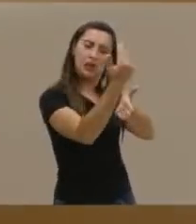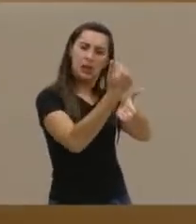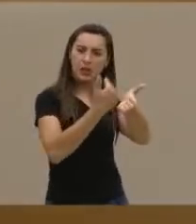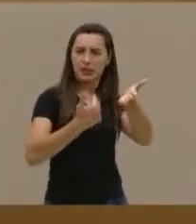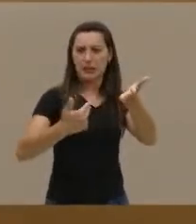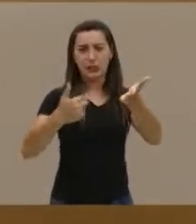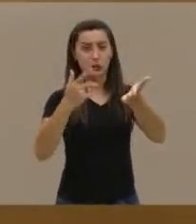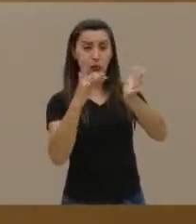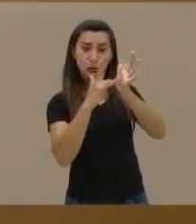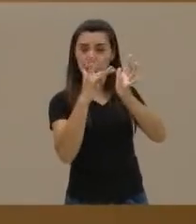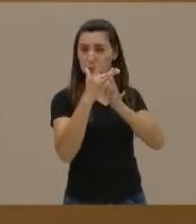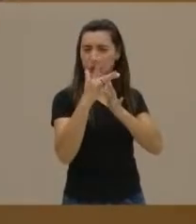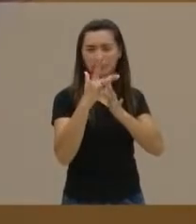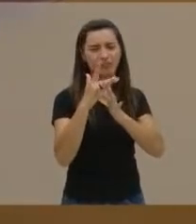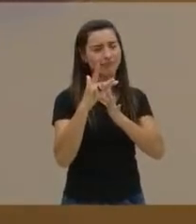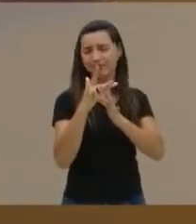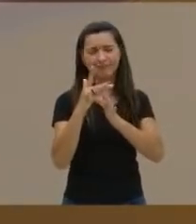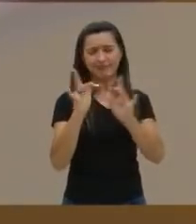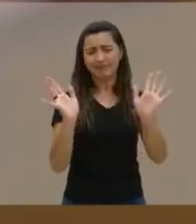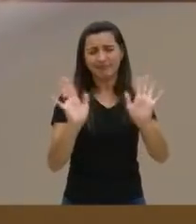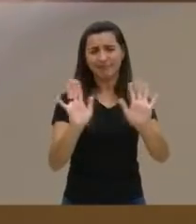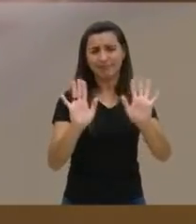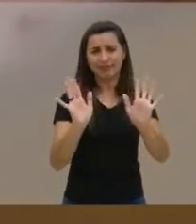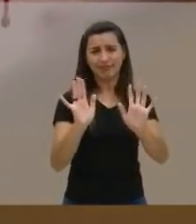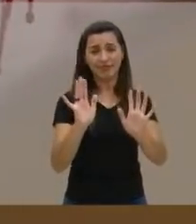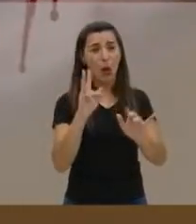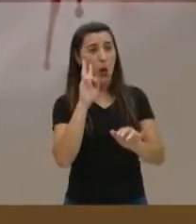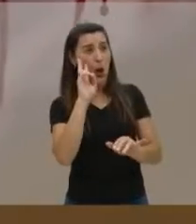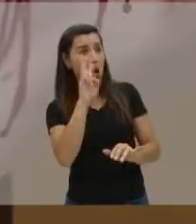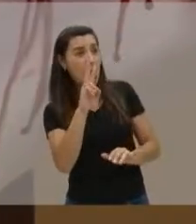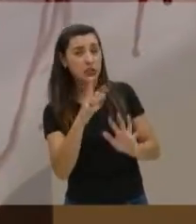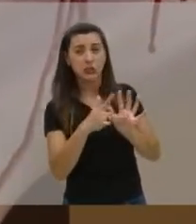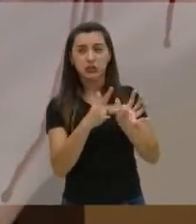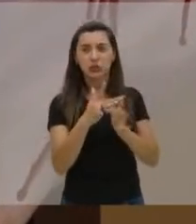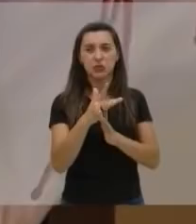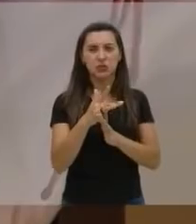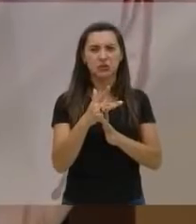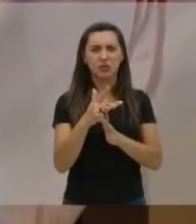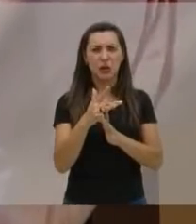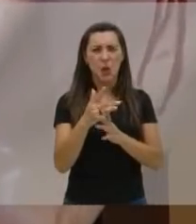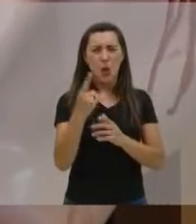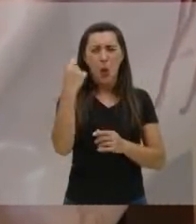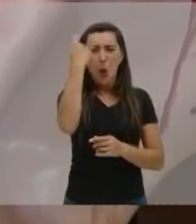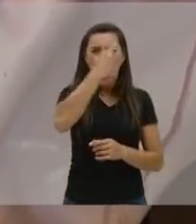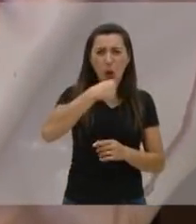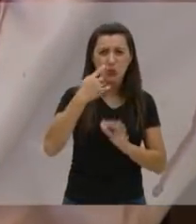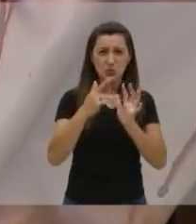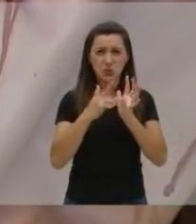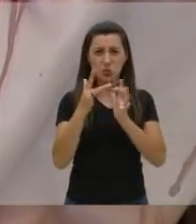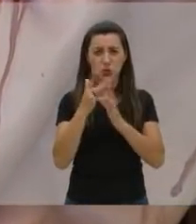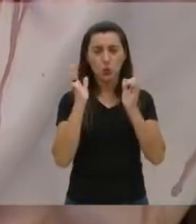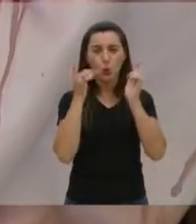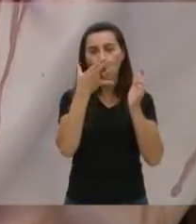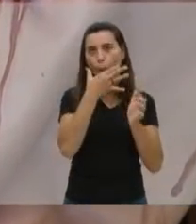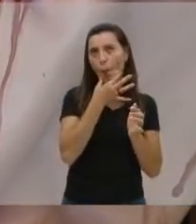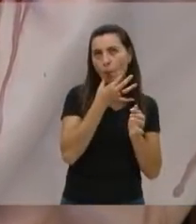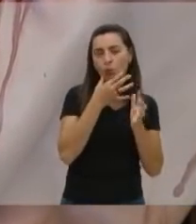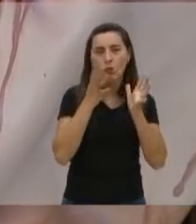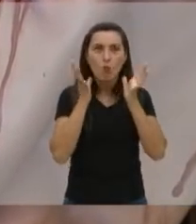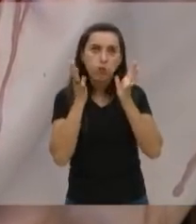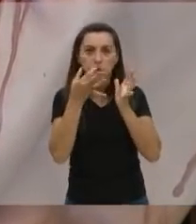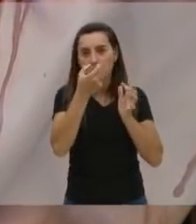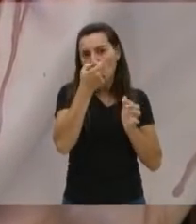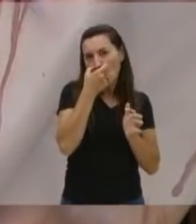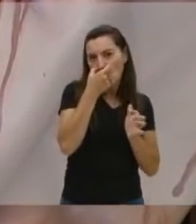foram. Para nós, sendo bem sincero, se Jesus tinha o crânio um pouco mais largo, um pouco mais afinalado, se o nariz